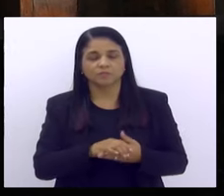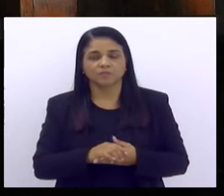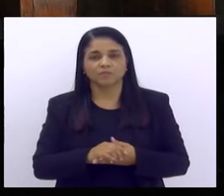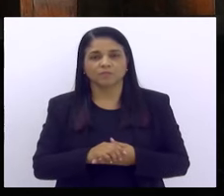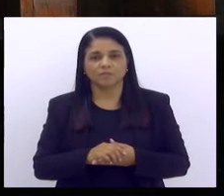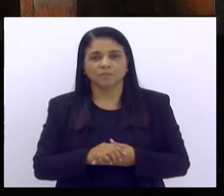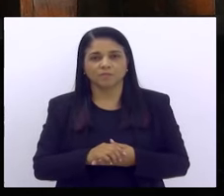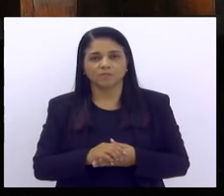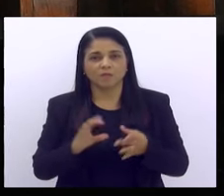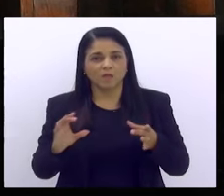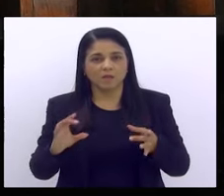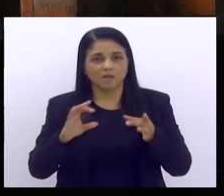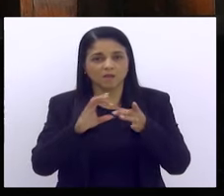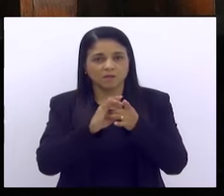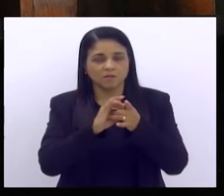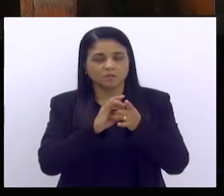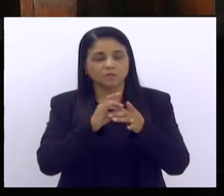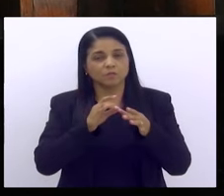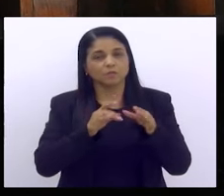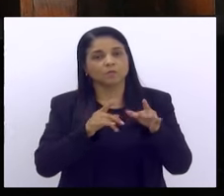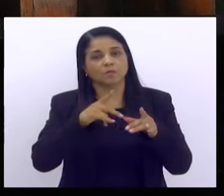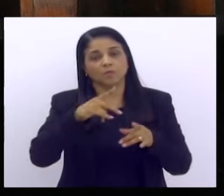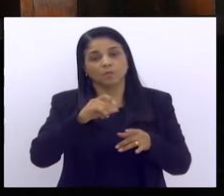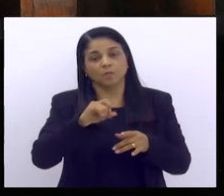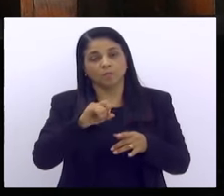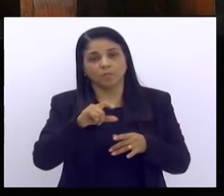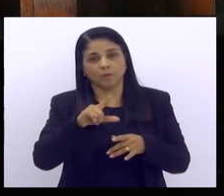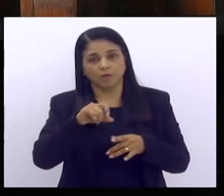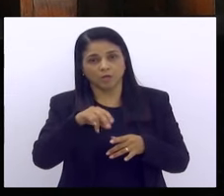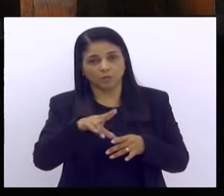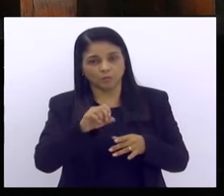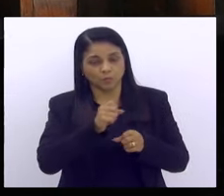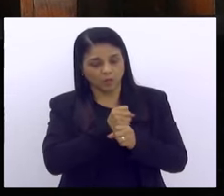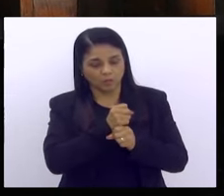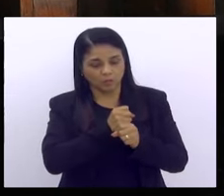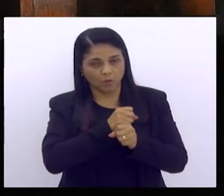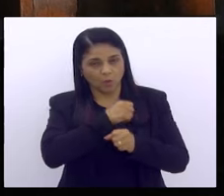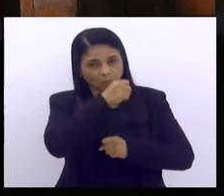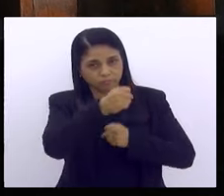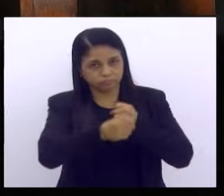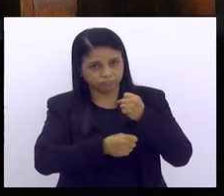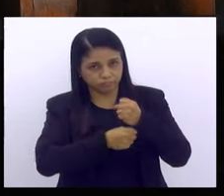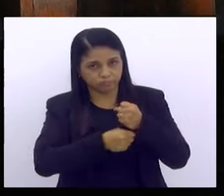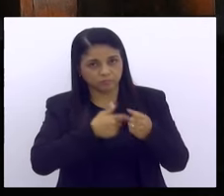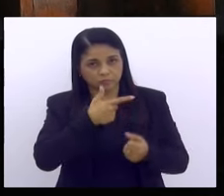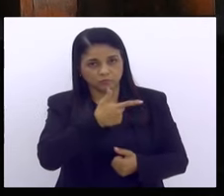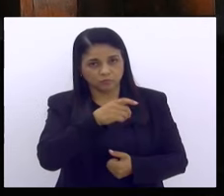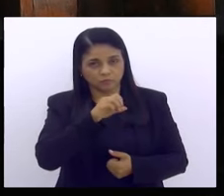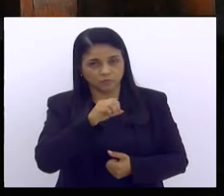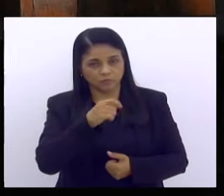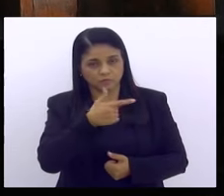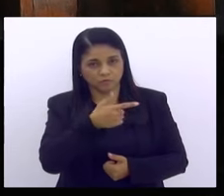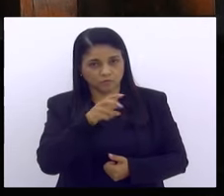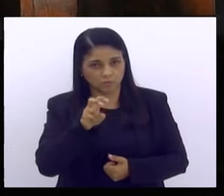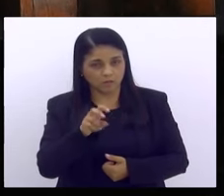ligados ao plano plurianual para 2024,